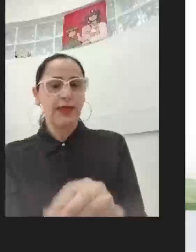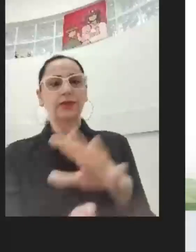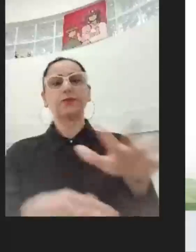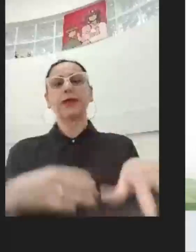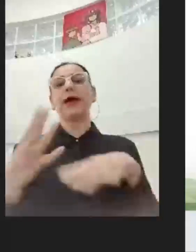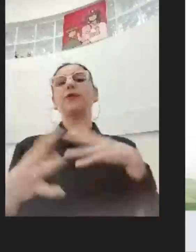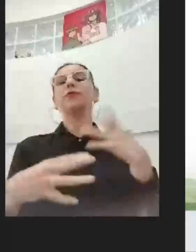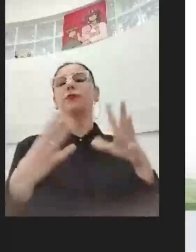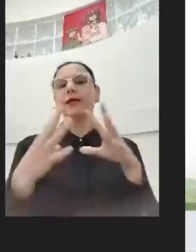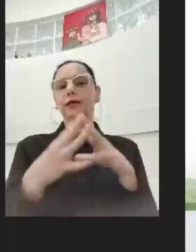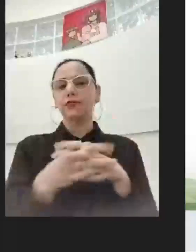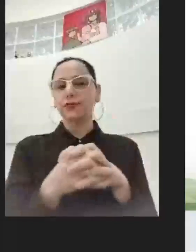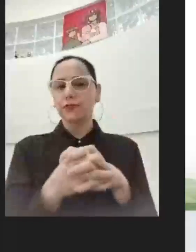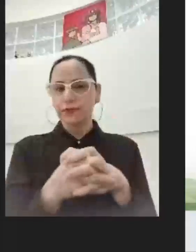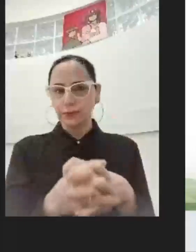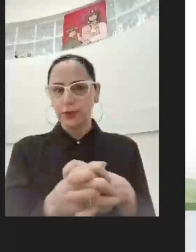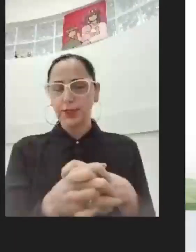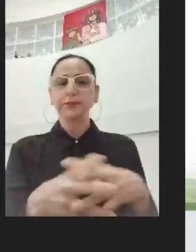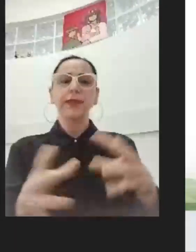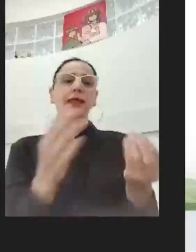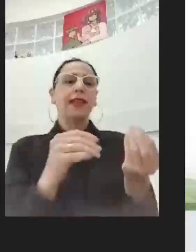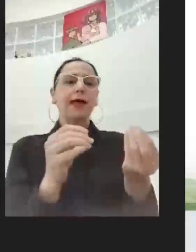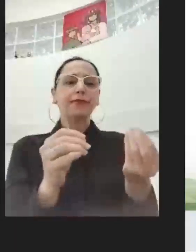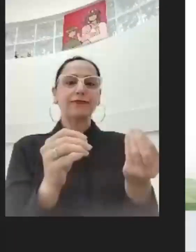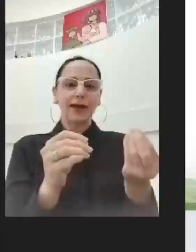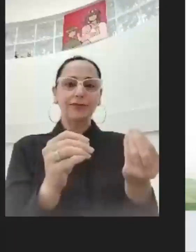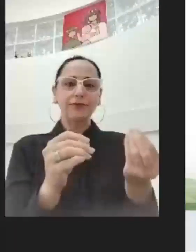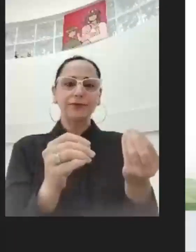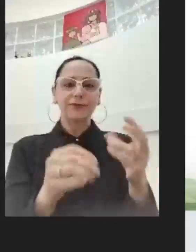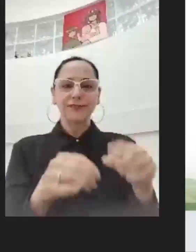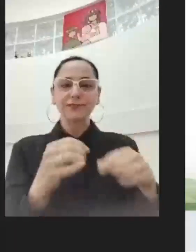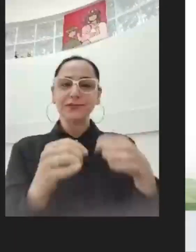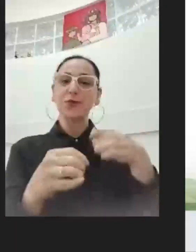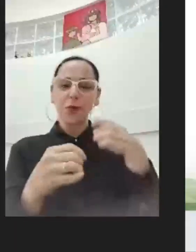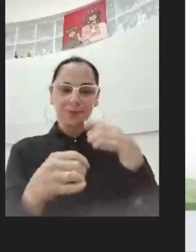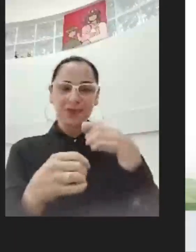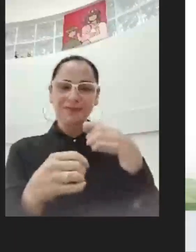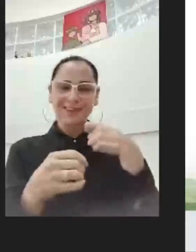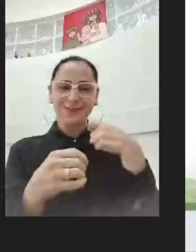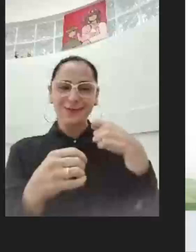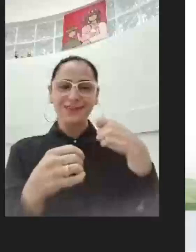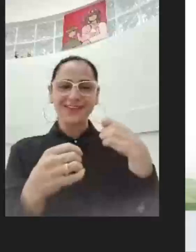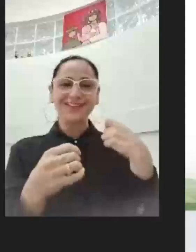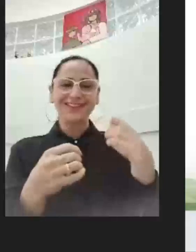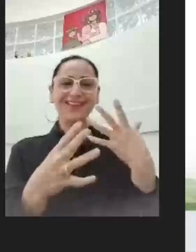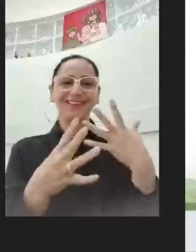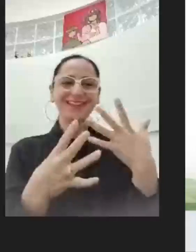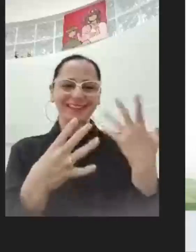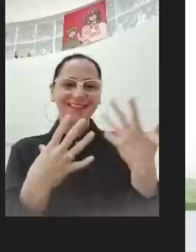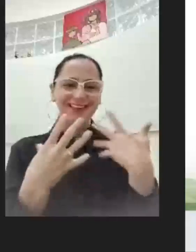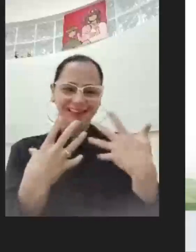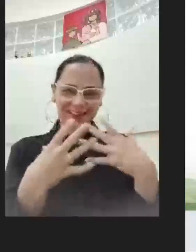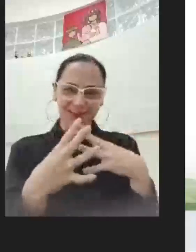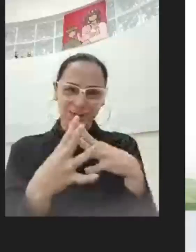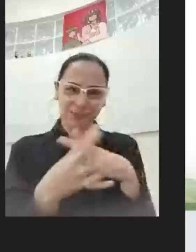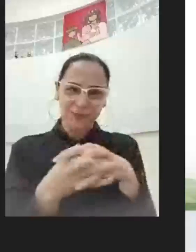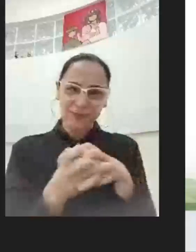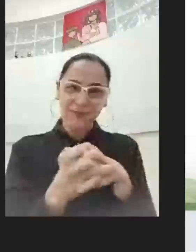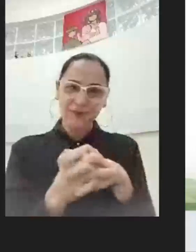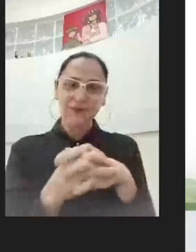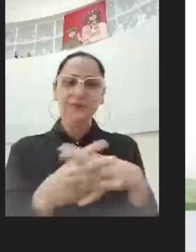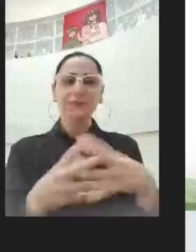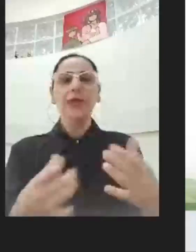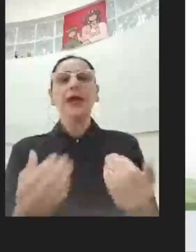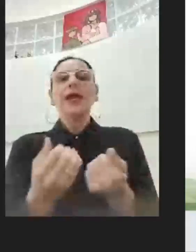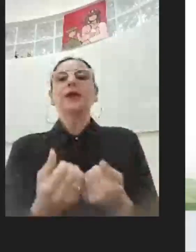chifre de boi. Elas pegaram aquele chifre de boi, lavavam, faziam tipo copinho, que tem um modelinho de dar